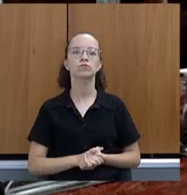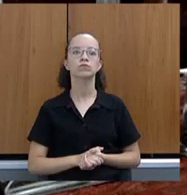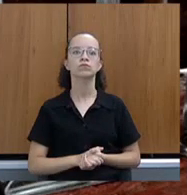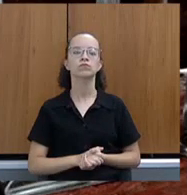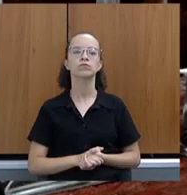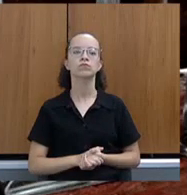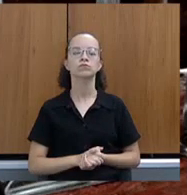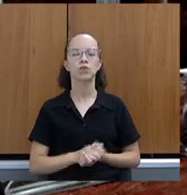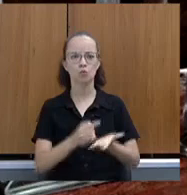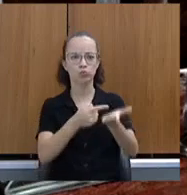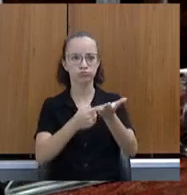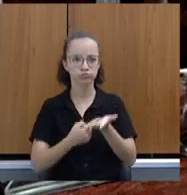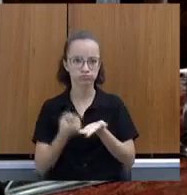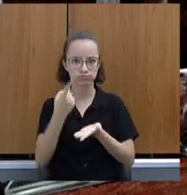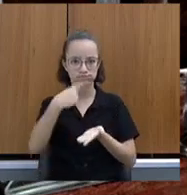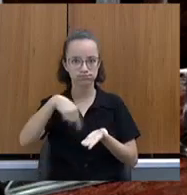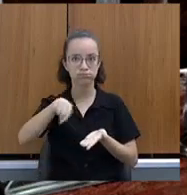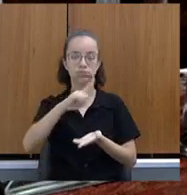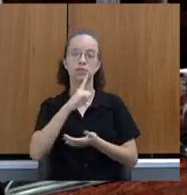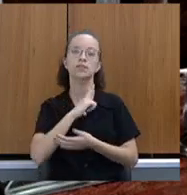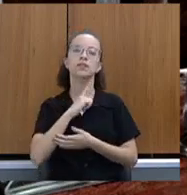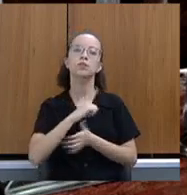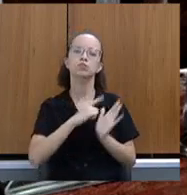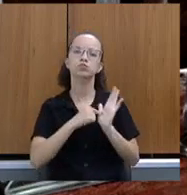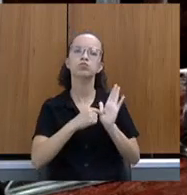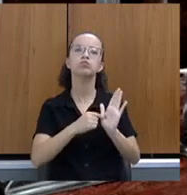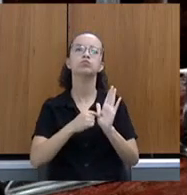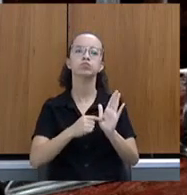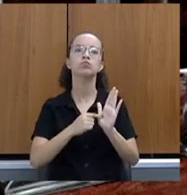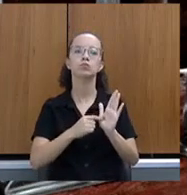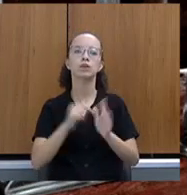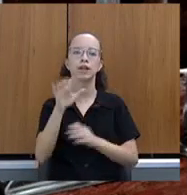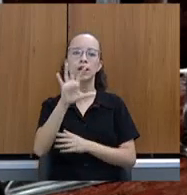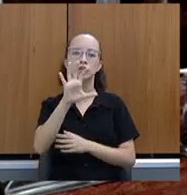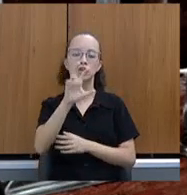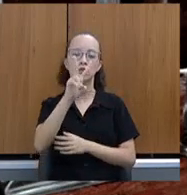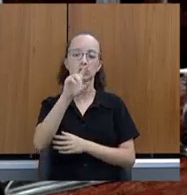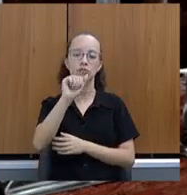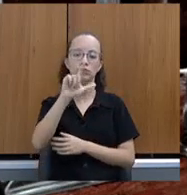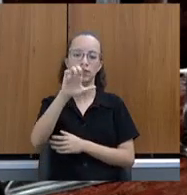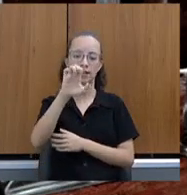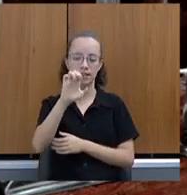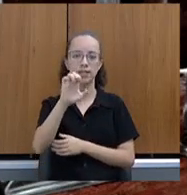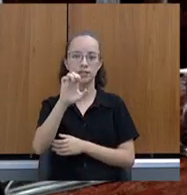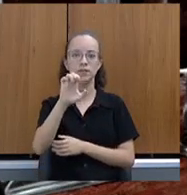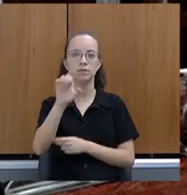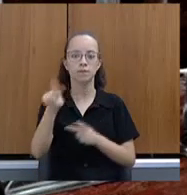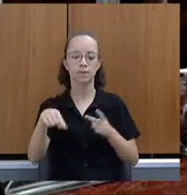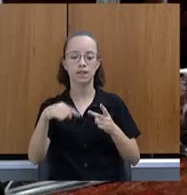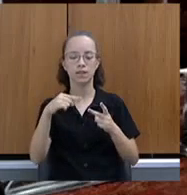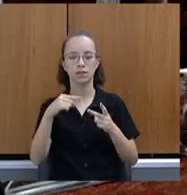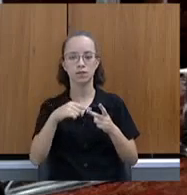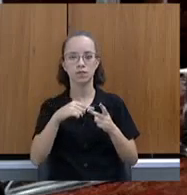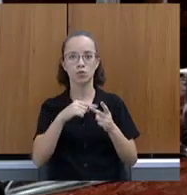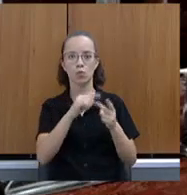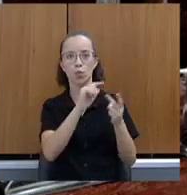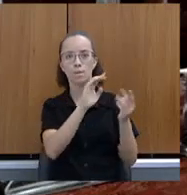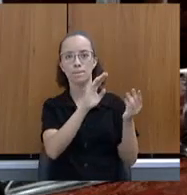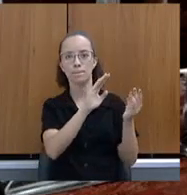eu já convido vocês que nós temos uma exposição do Vale do Jequitinhonha em Mucuri no palácio da liberdade